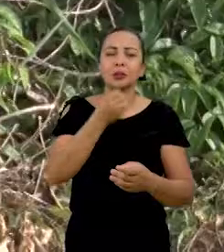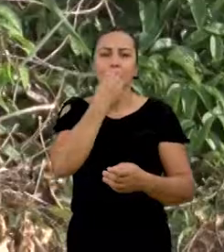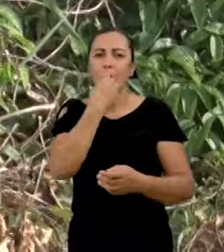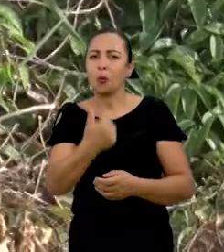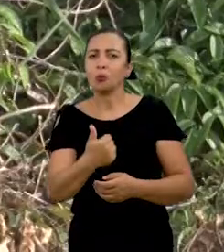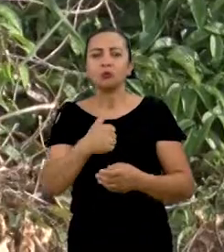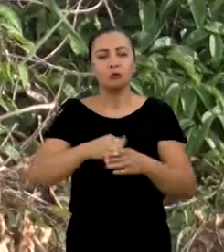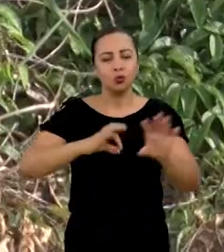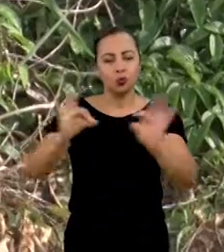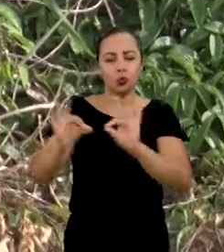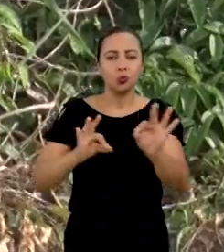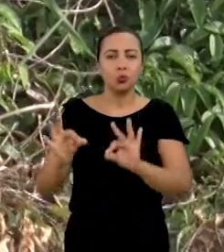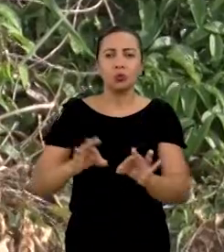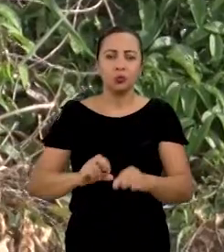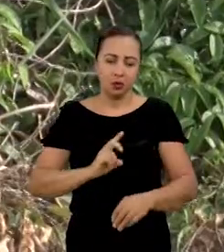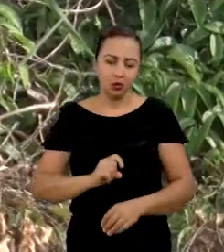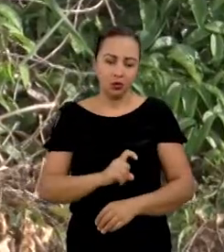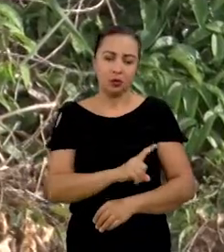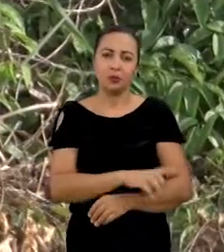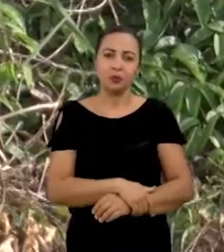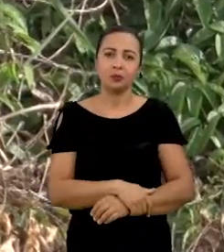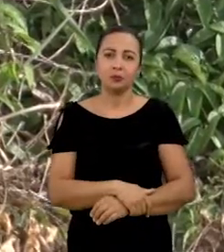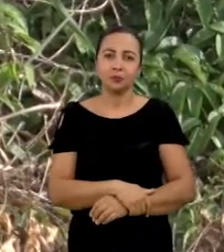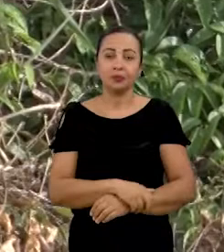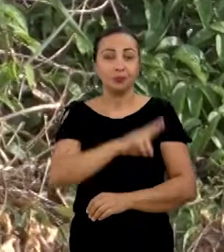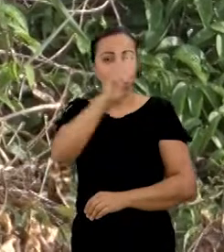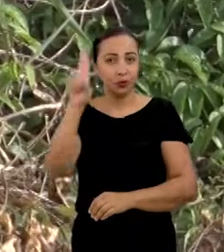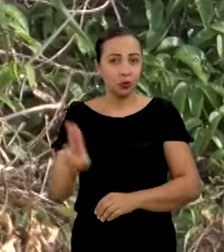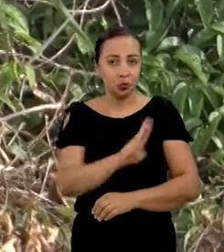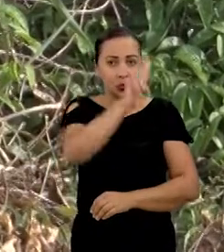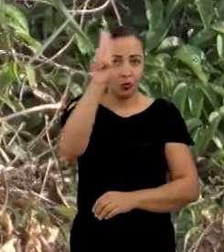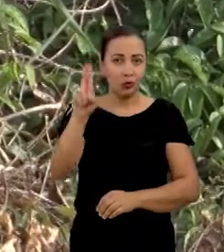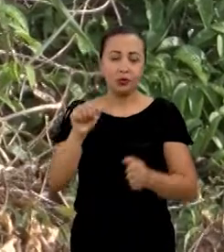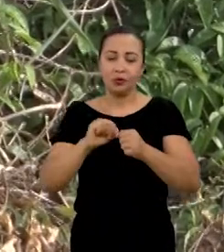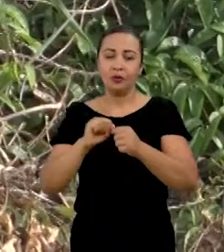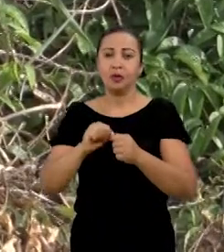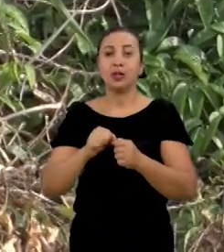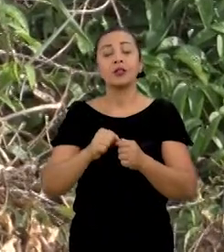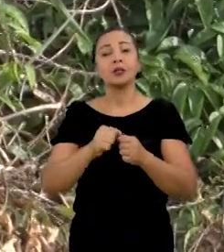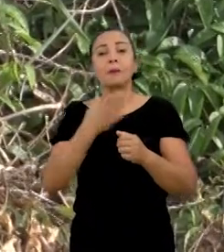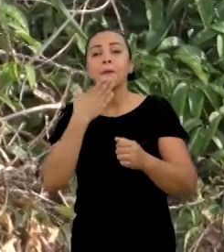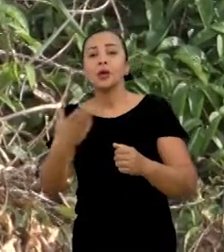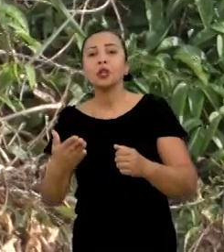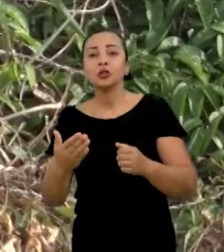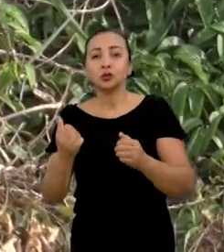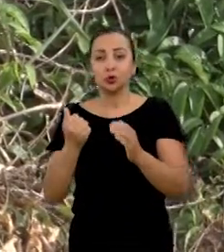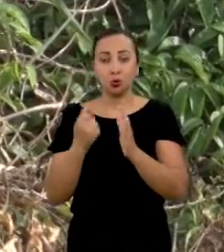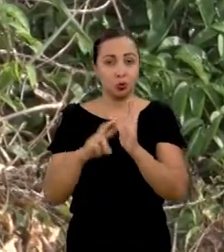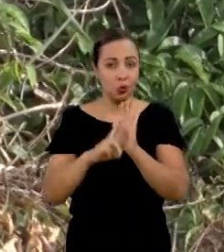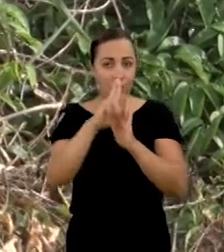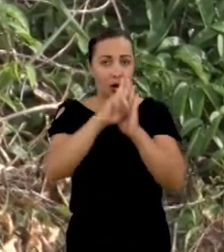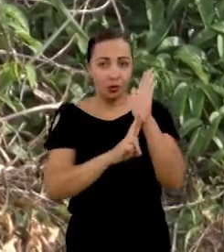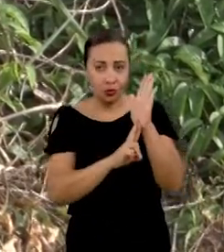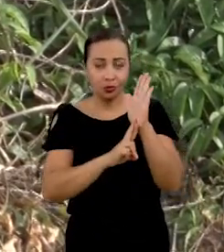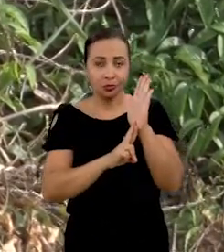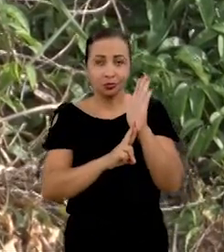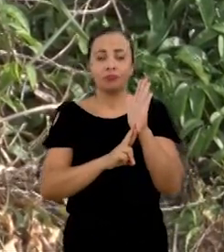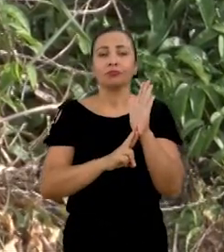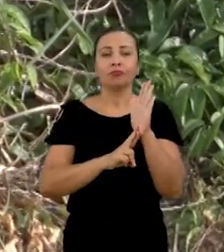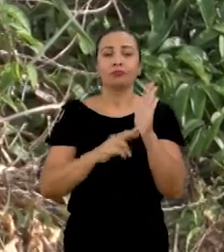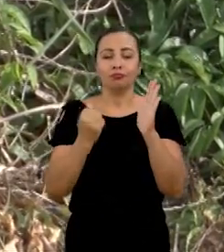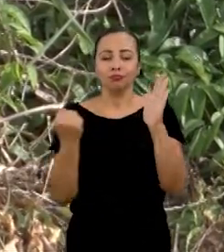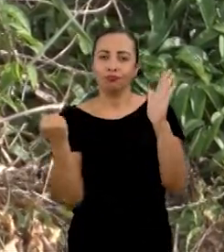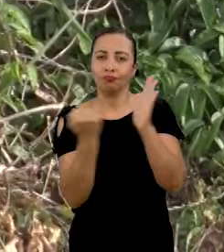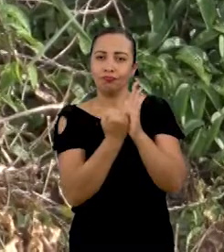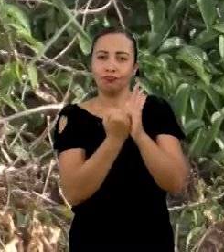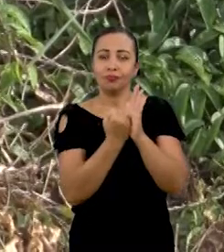verminose. A universidade fez a solicitação de uma patente com esses resultados. Então, nessa solicitação de patente que está sendo registrada, a gente